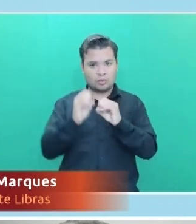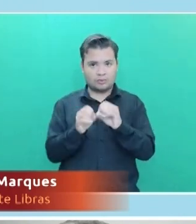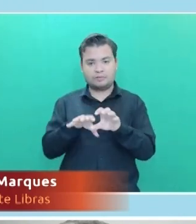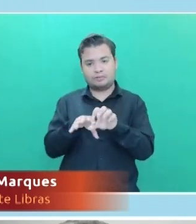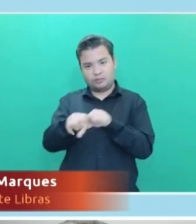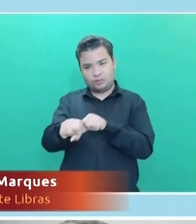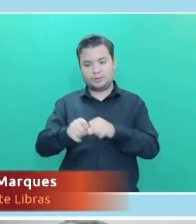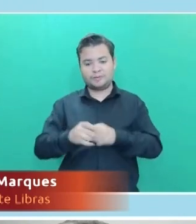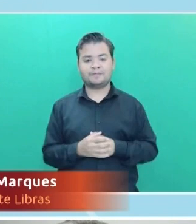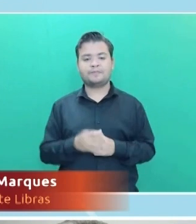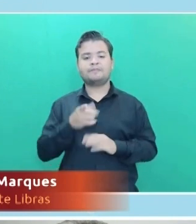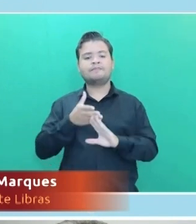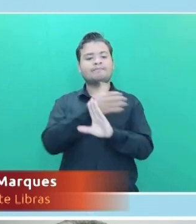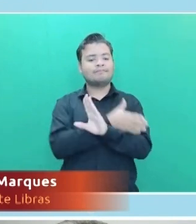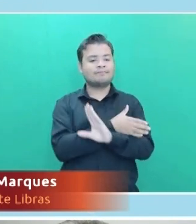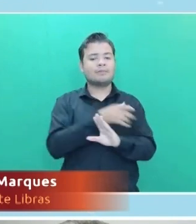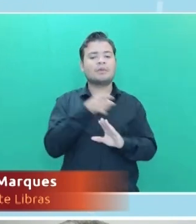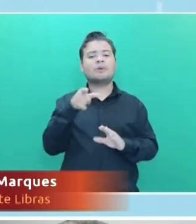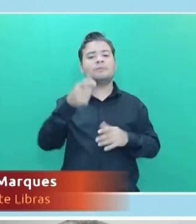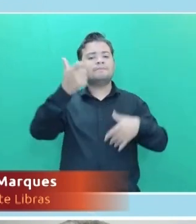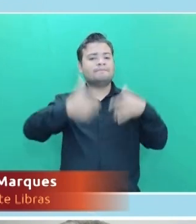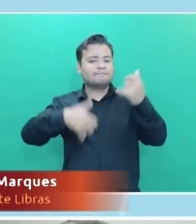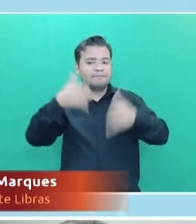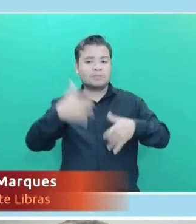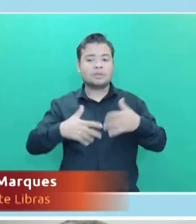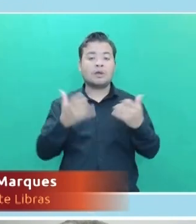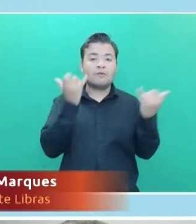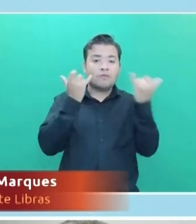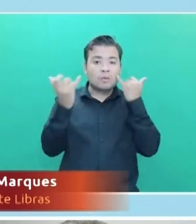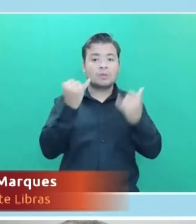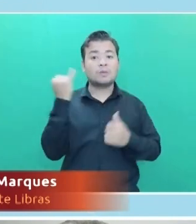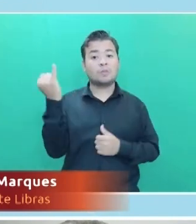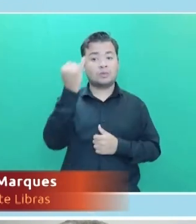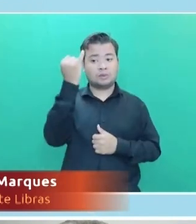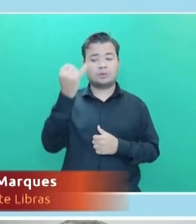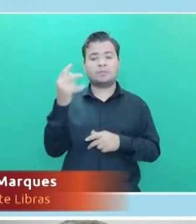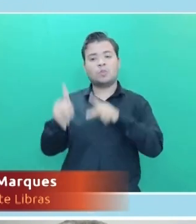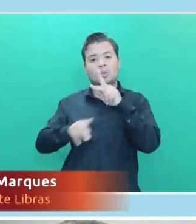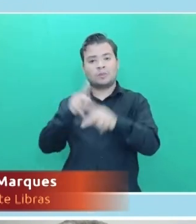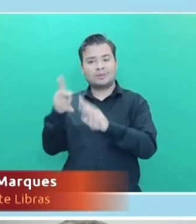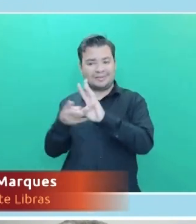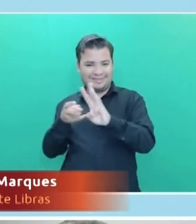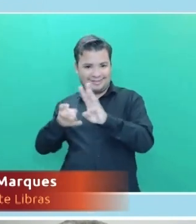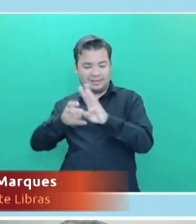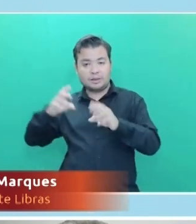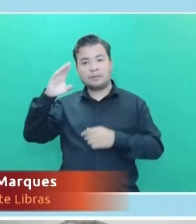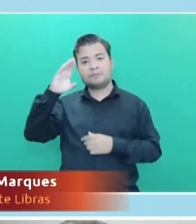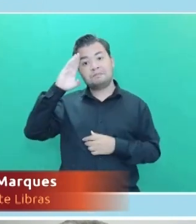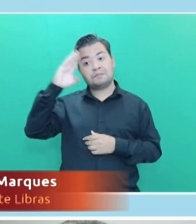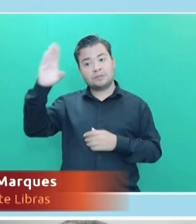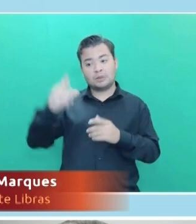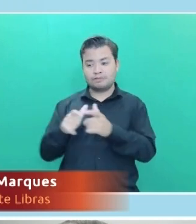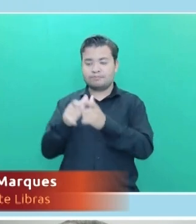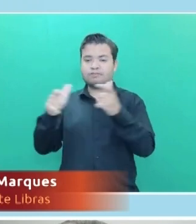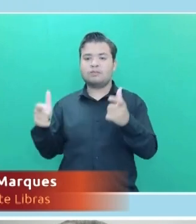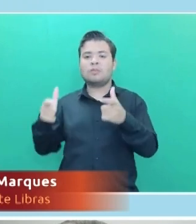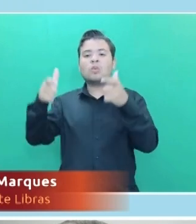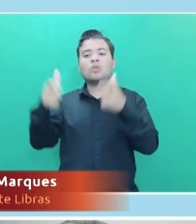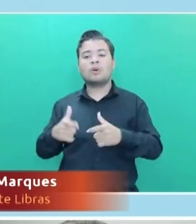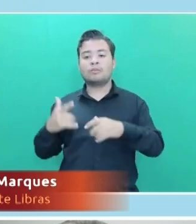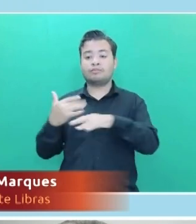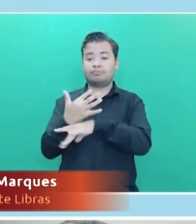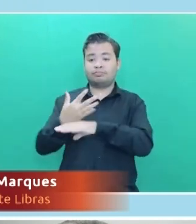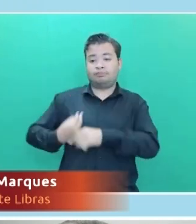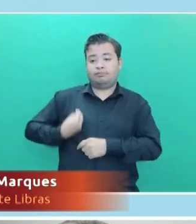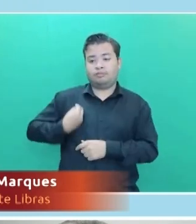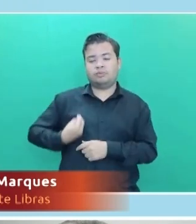deu alguns dados importantes sobre a população indígena aqui, que a maior parte dela se concentra na região metropolitana, apesar de não haver, né, nenhum